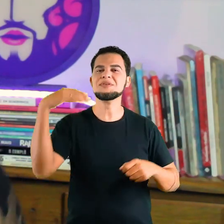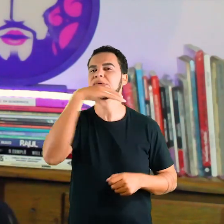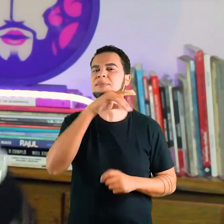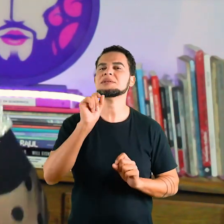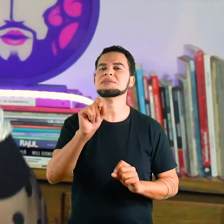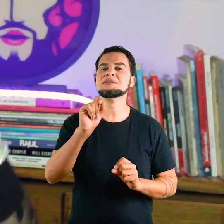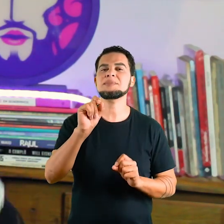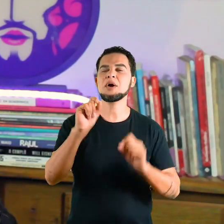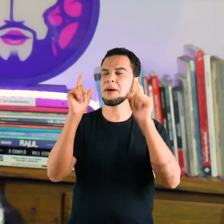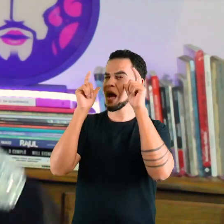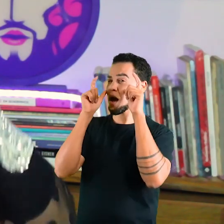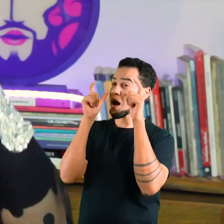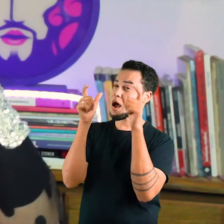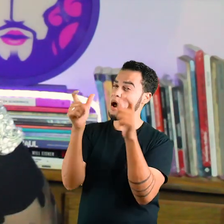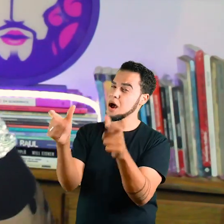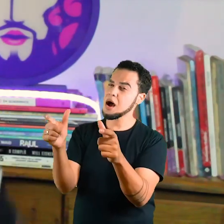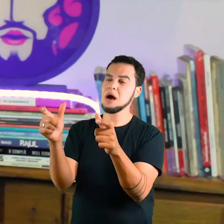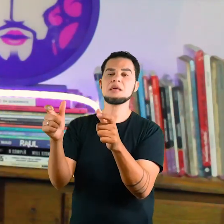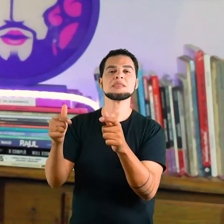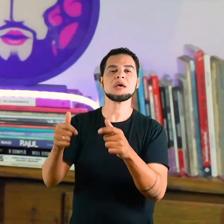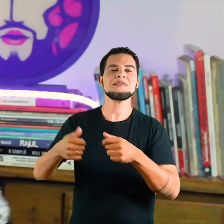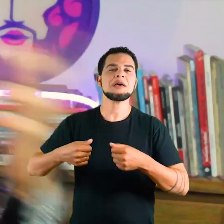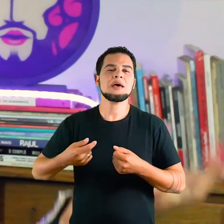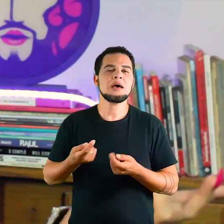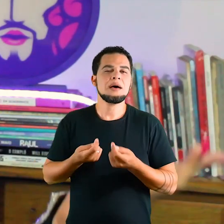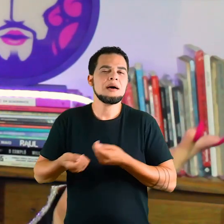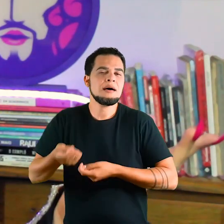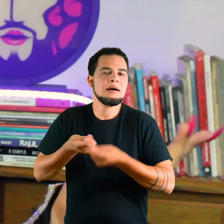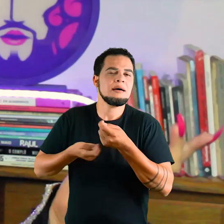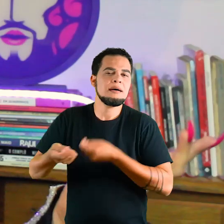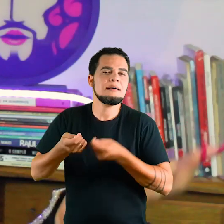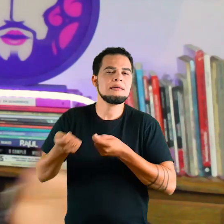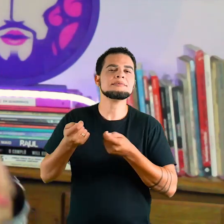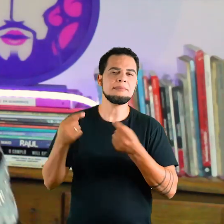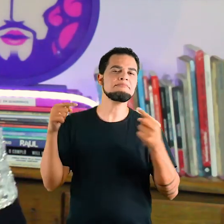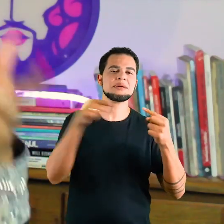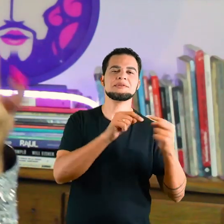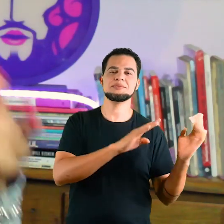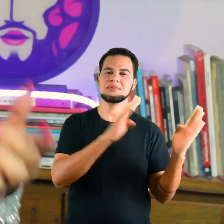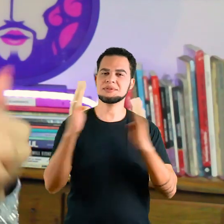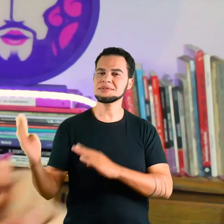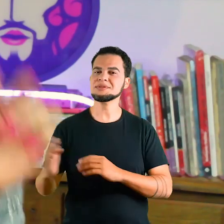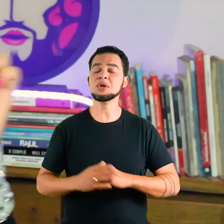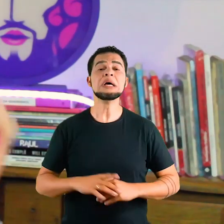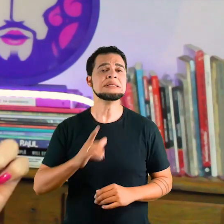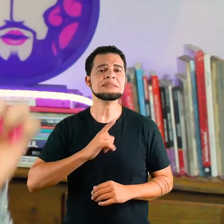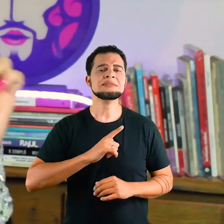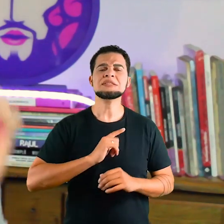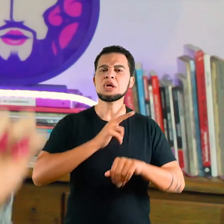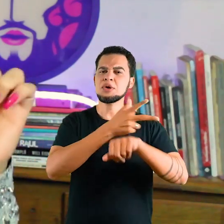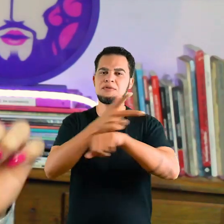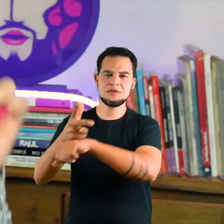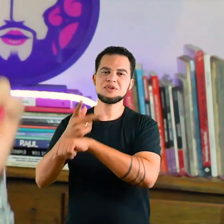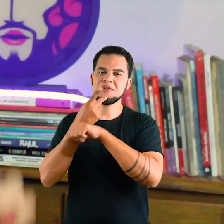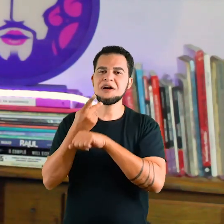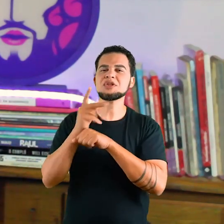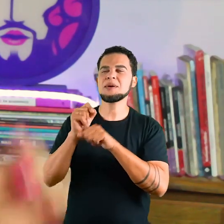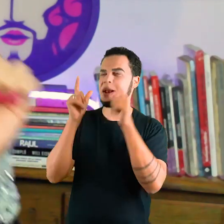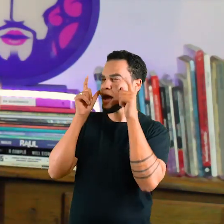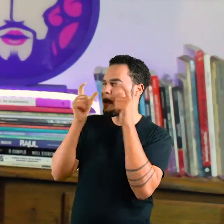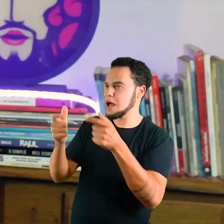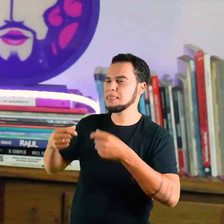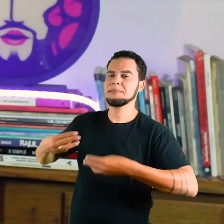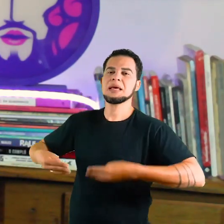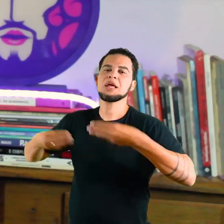como o fetiche da mercadoria está relacionado a esses processos. Eu comento isso, inclusive, em um vídeo sobre fetiche da